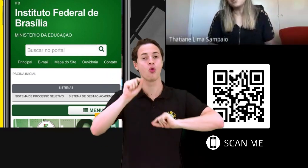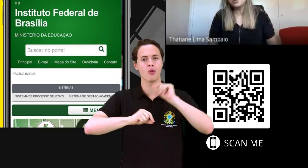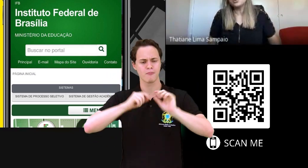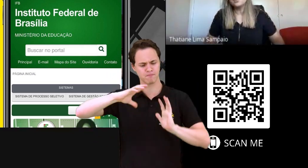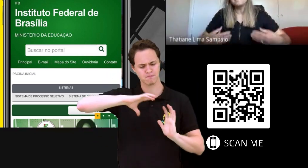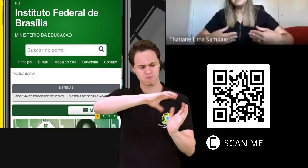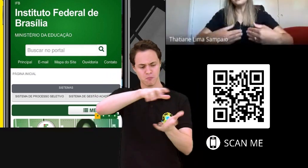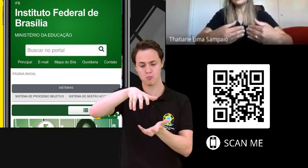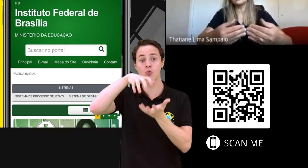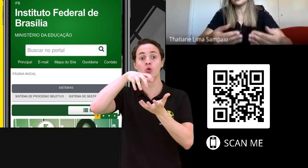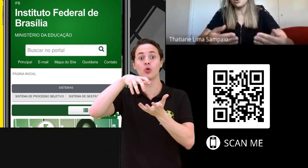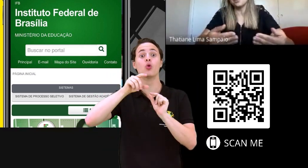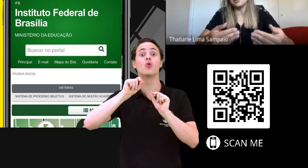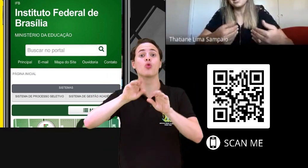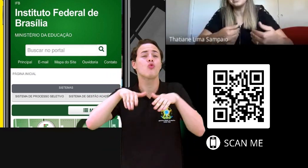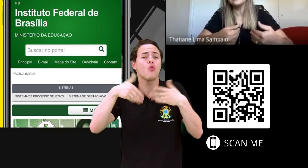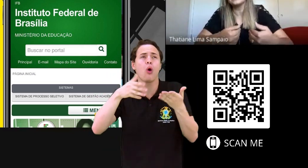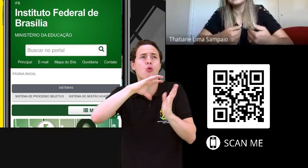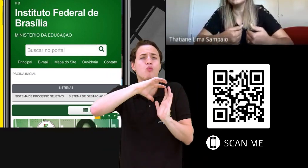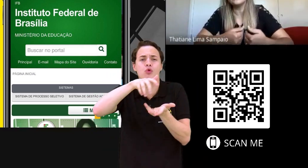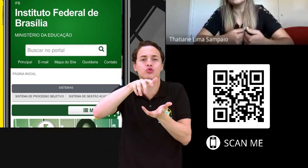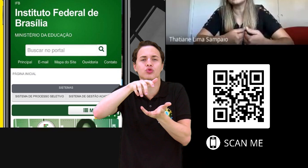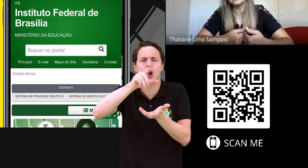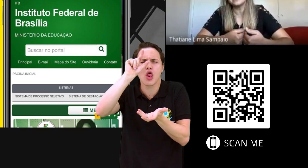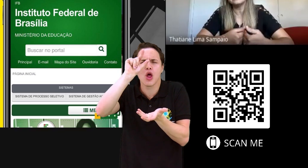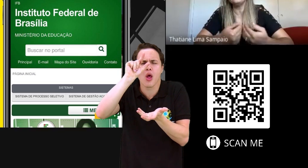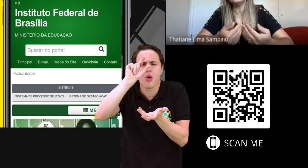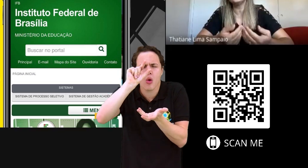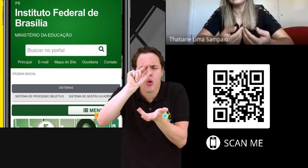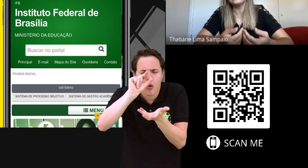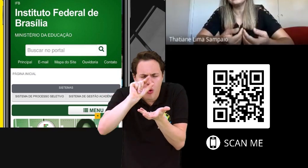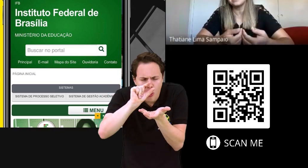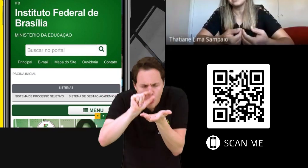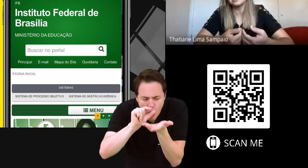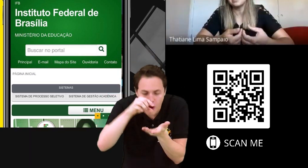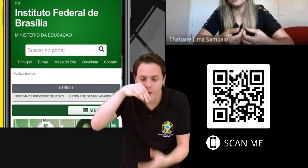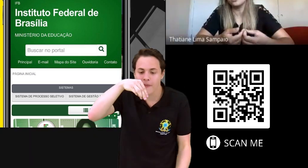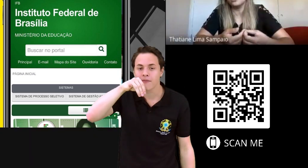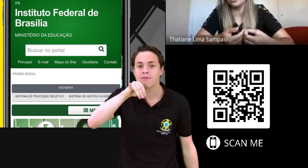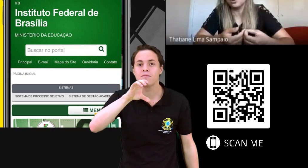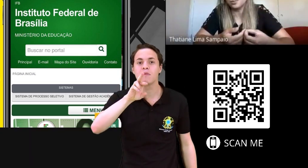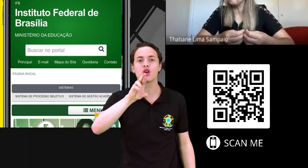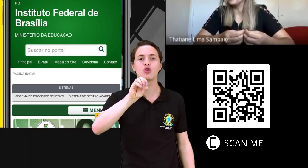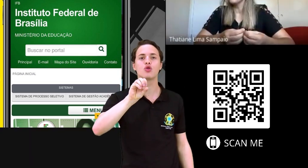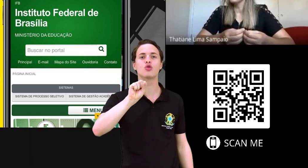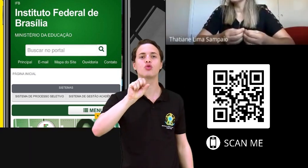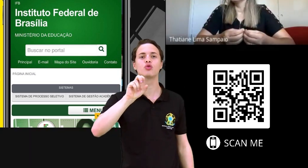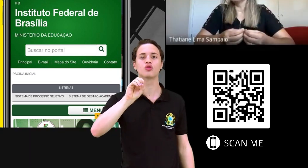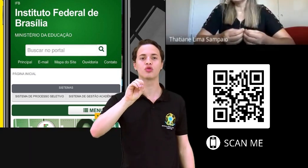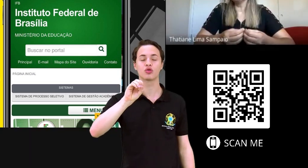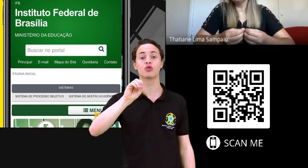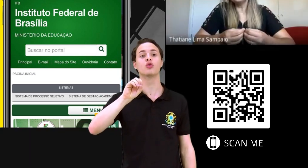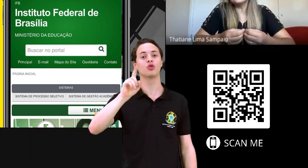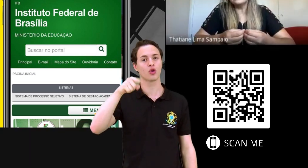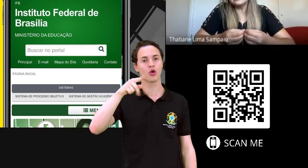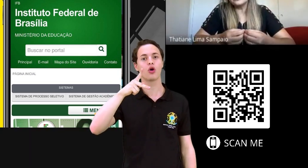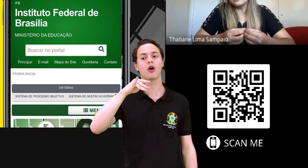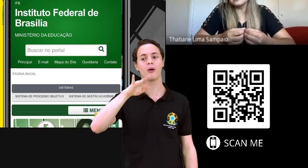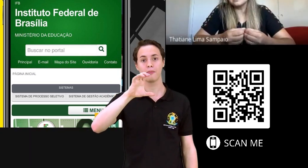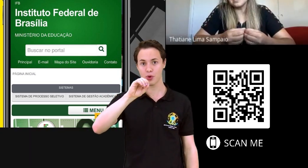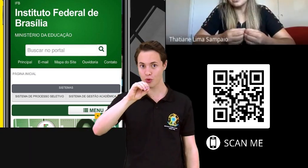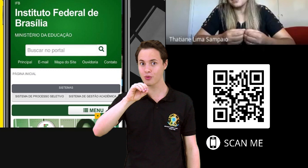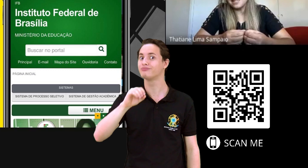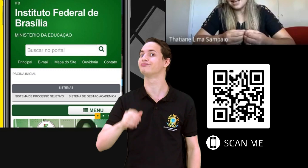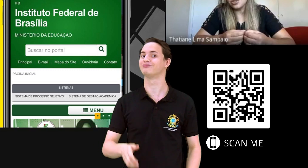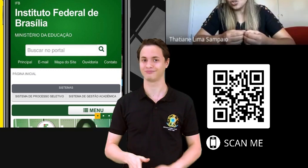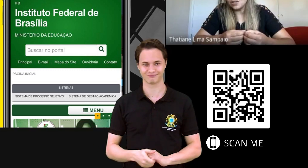para um mundo microscópico, aquele que você não consegue visualizar a olho nu. Ao longo, então, das